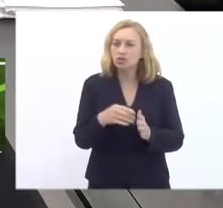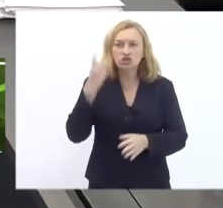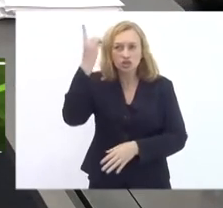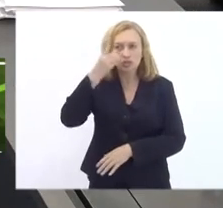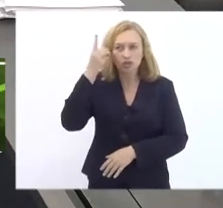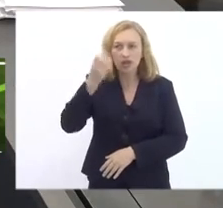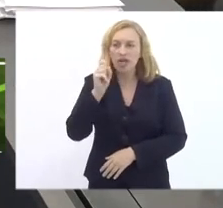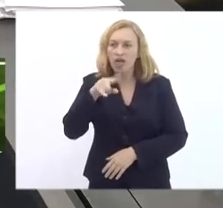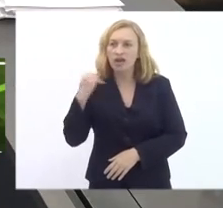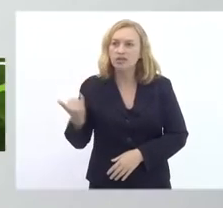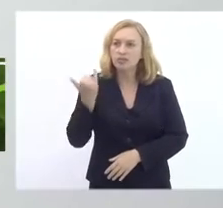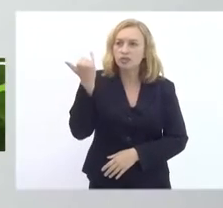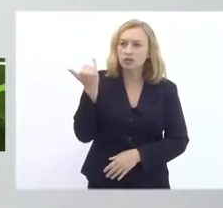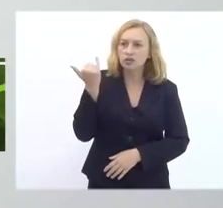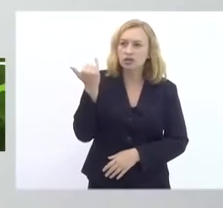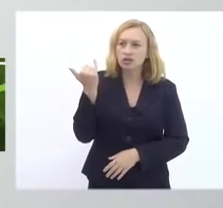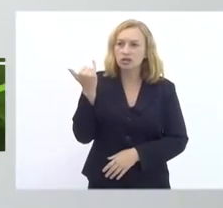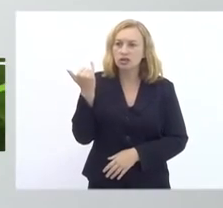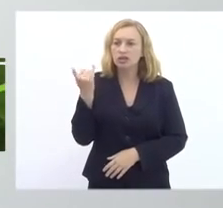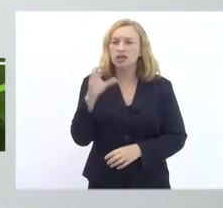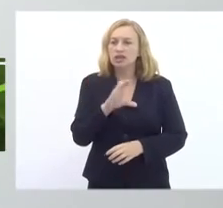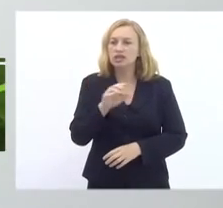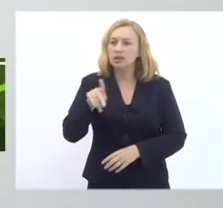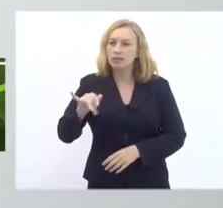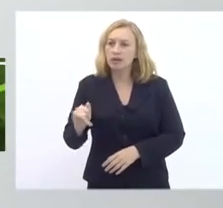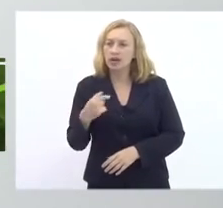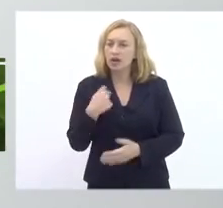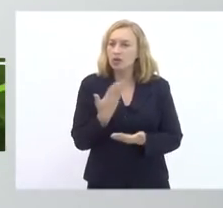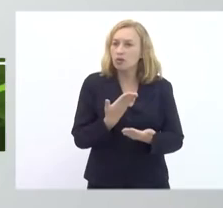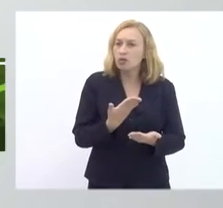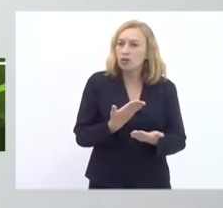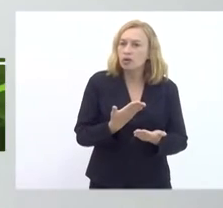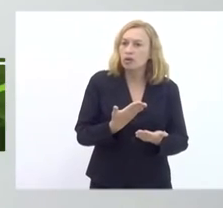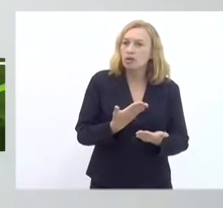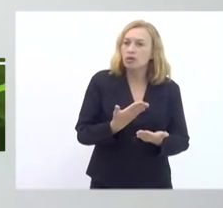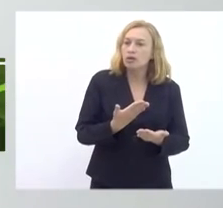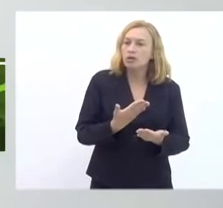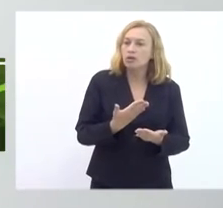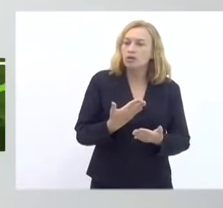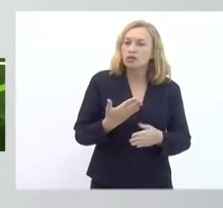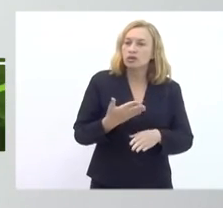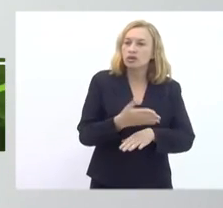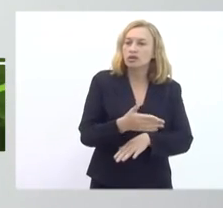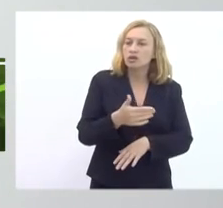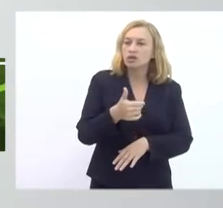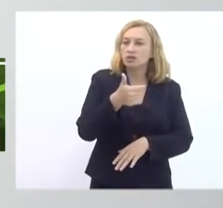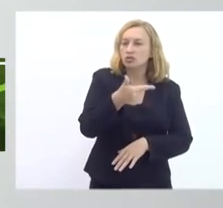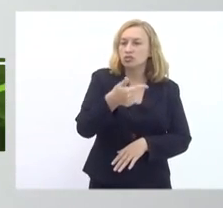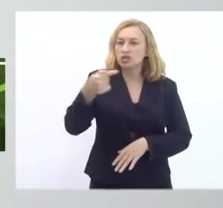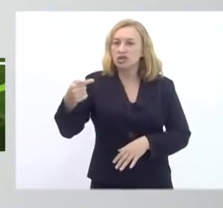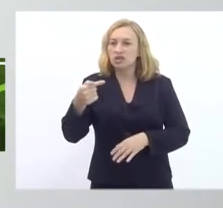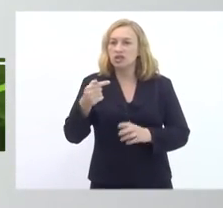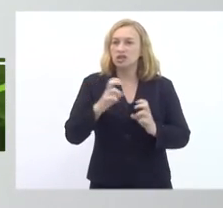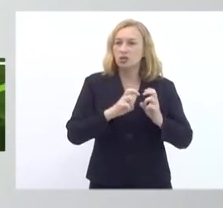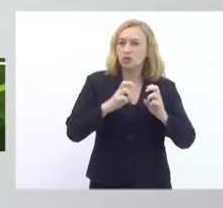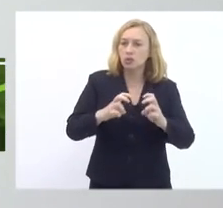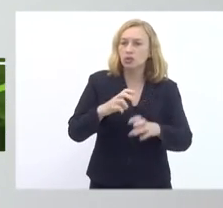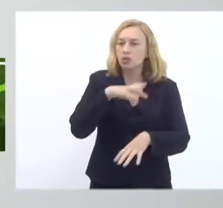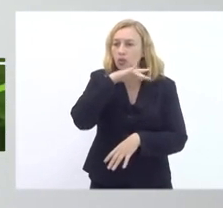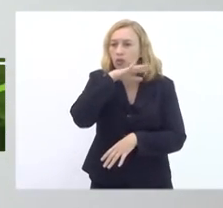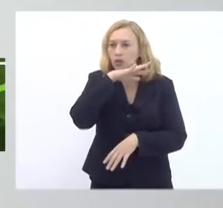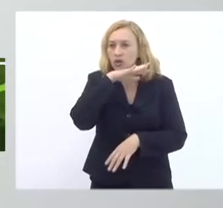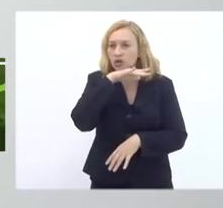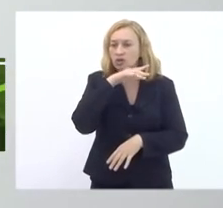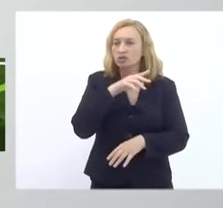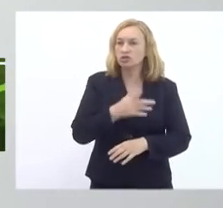que é muito importante essa CPI. Eu perdi uma prima em 2017 pelas estruturas precárias dos trens, perdi a Joana.